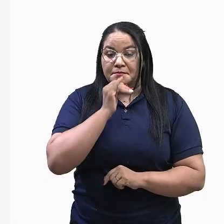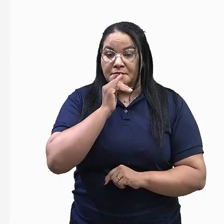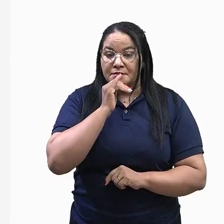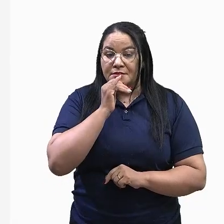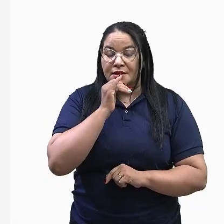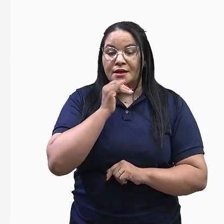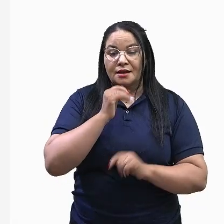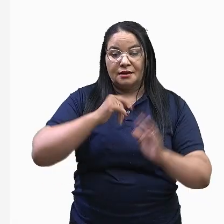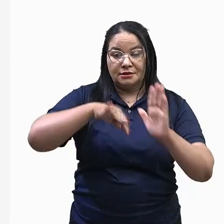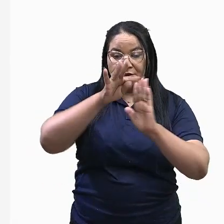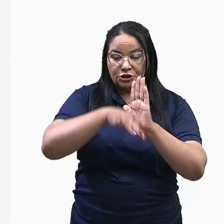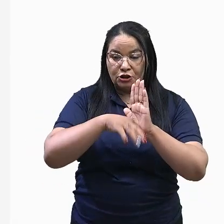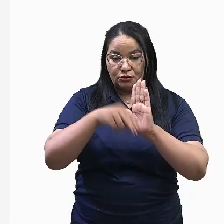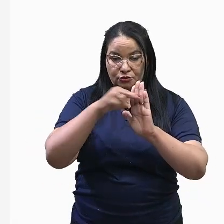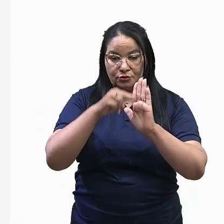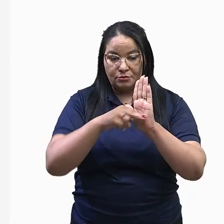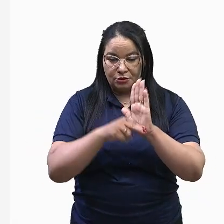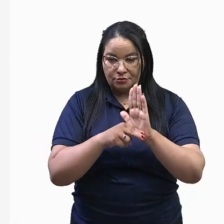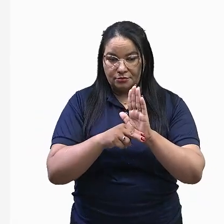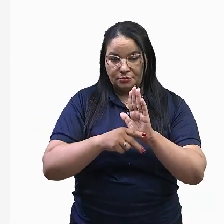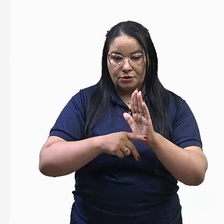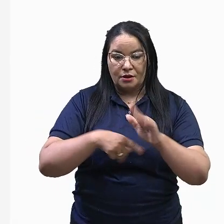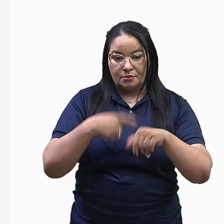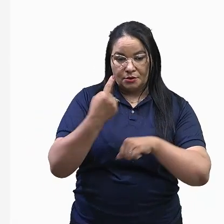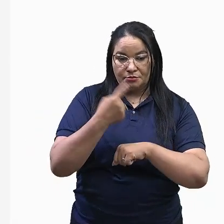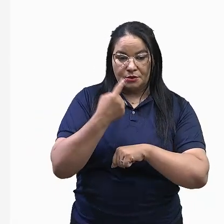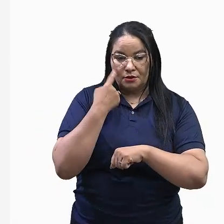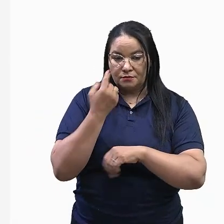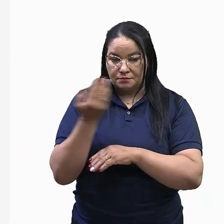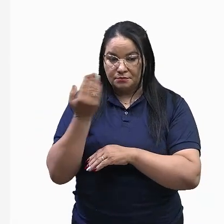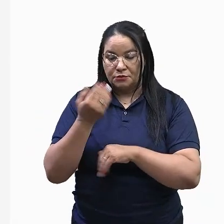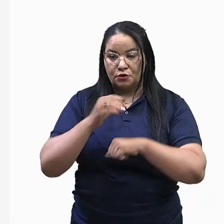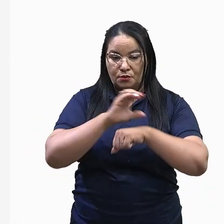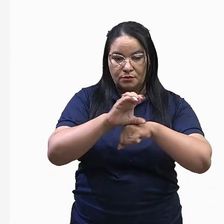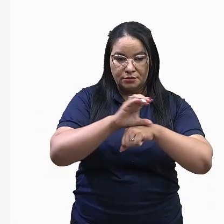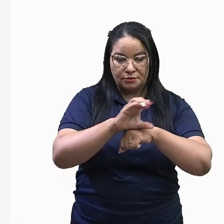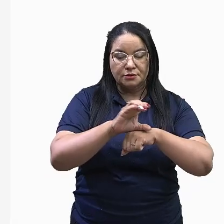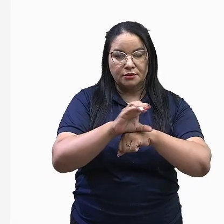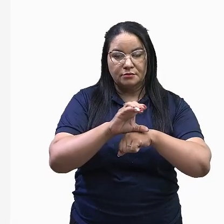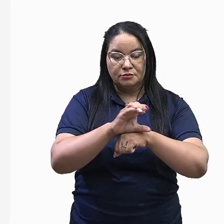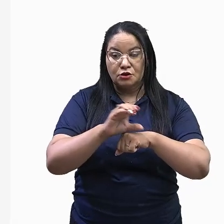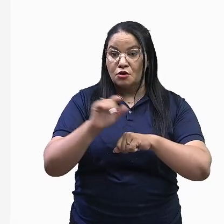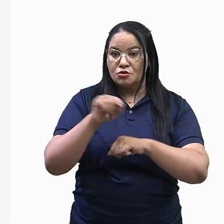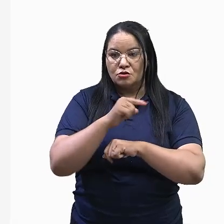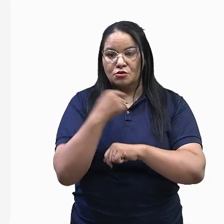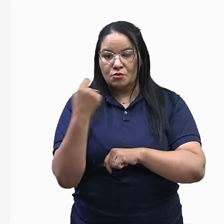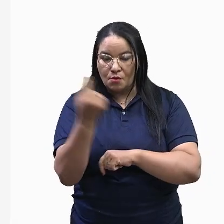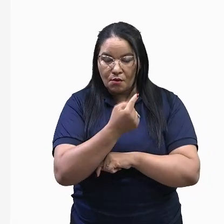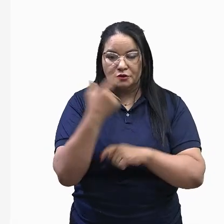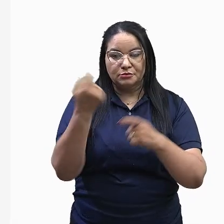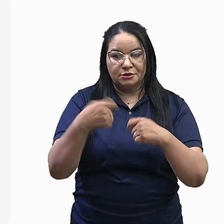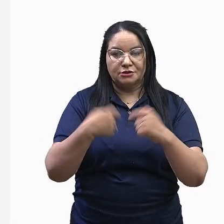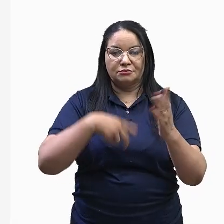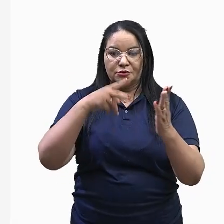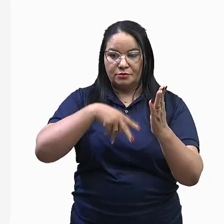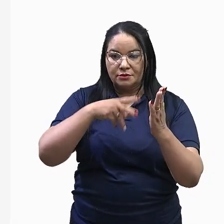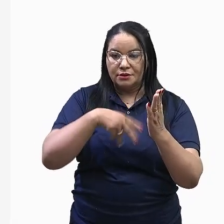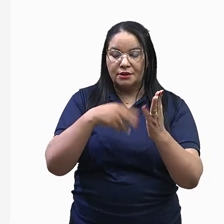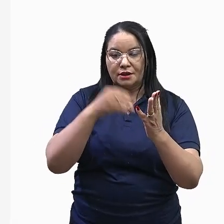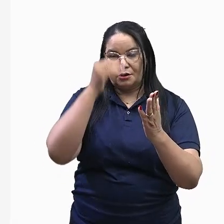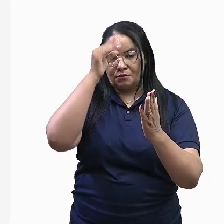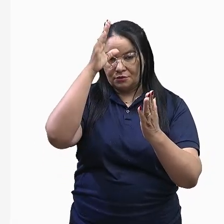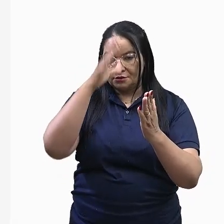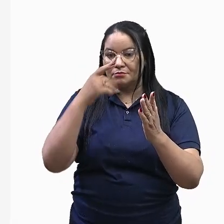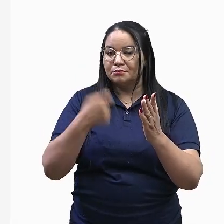textos normativos, como a Constituição Federal, né, que inclusive todos nós, cidadãos, deveríamos ler